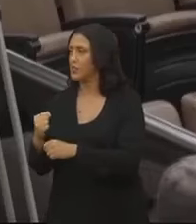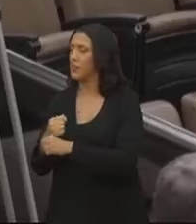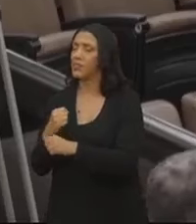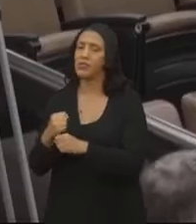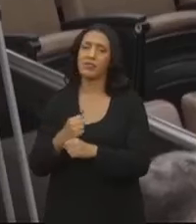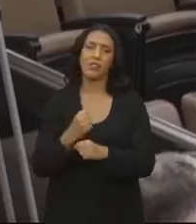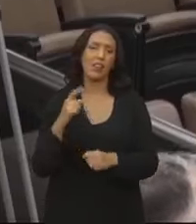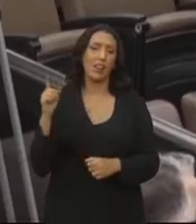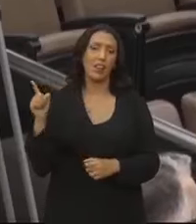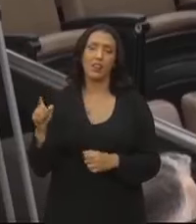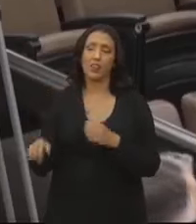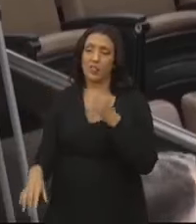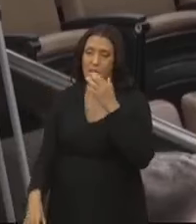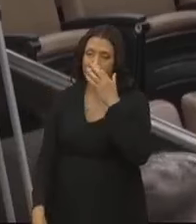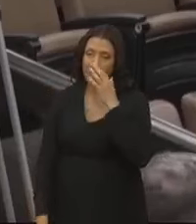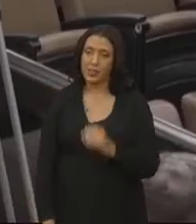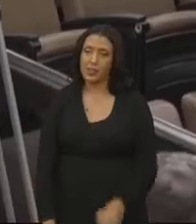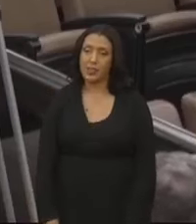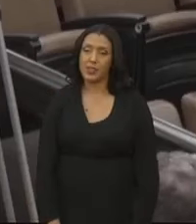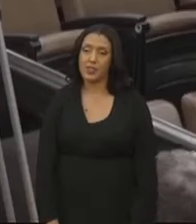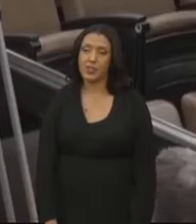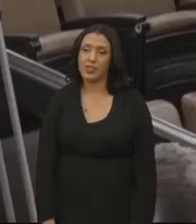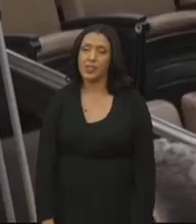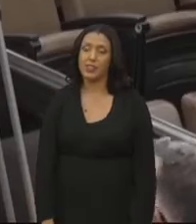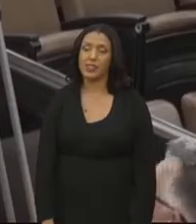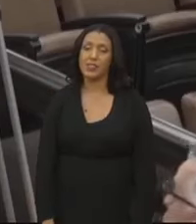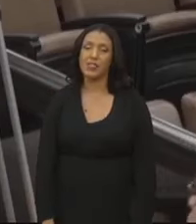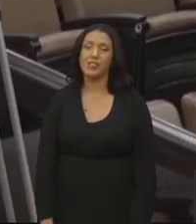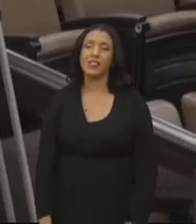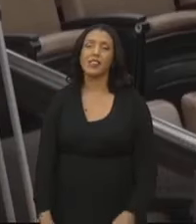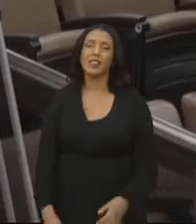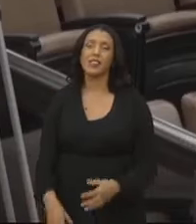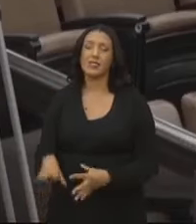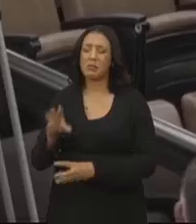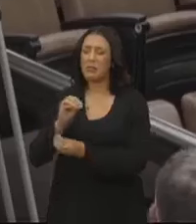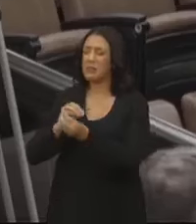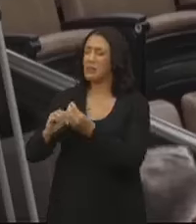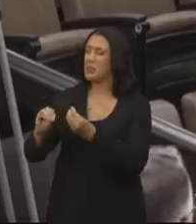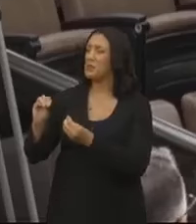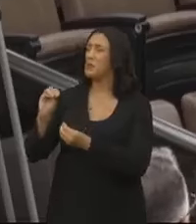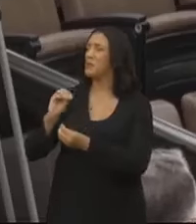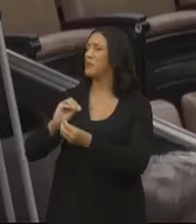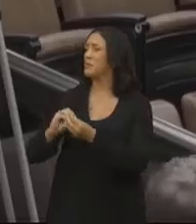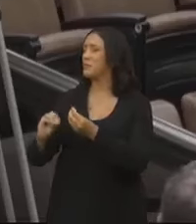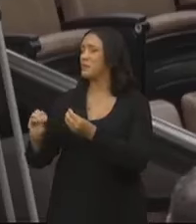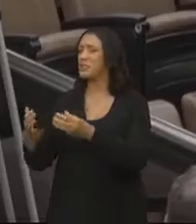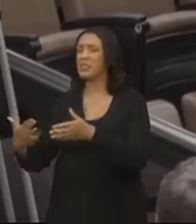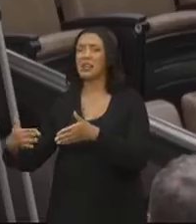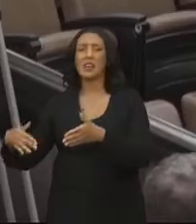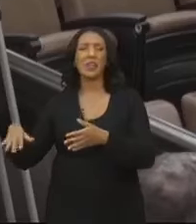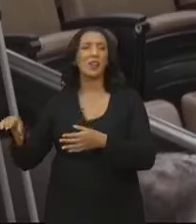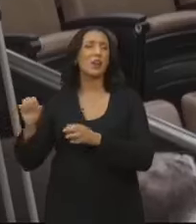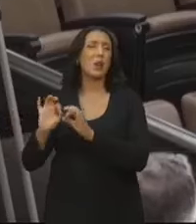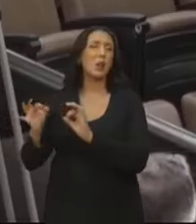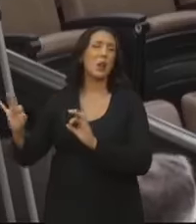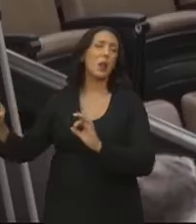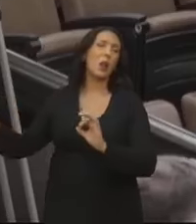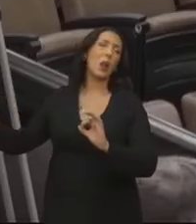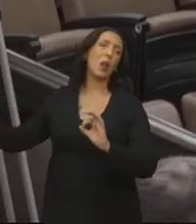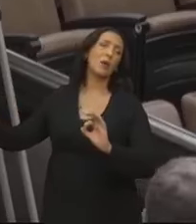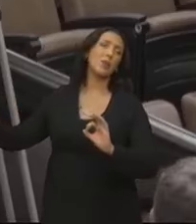mundo. Chega lá na obra às 11 horas. Quando é 1h30 tem que voltar de novo fazendo o mesmo